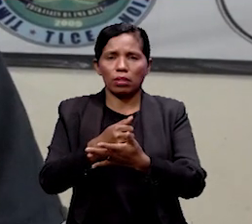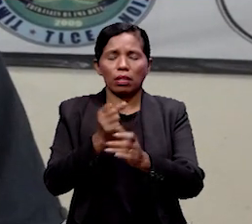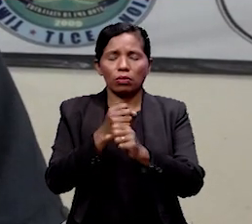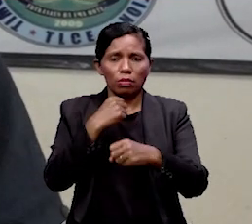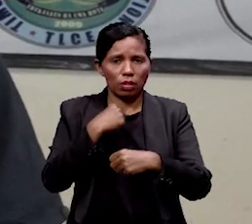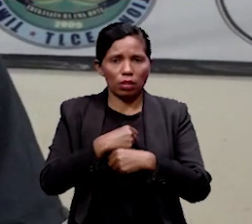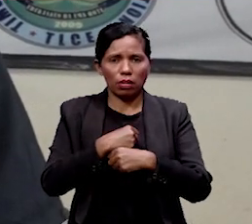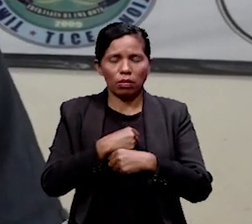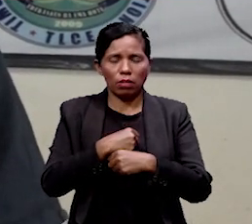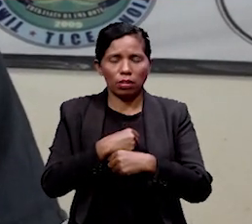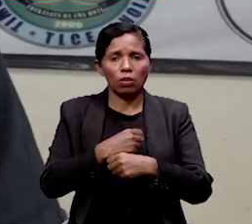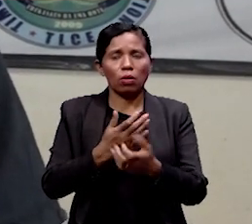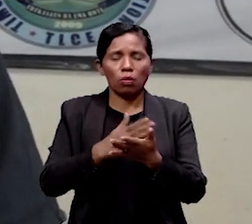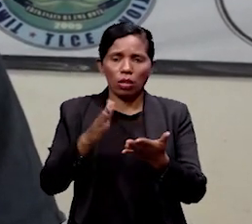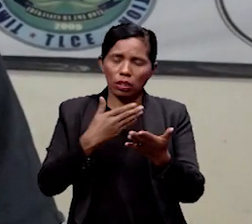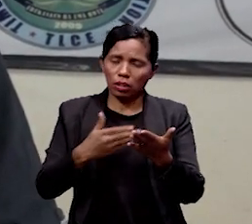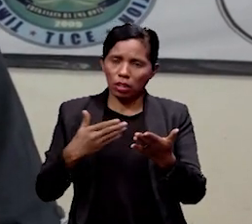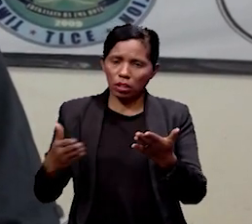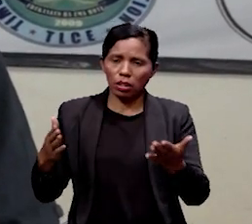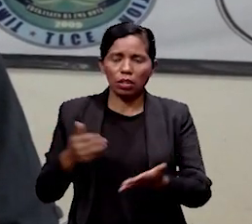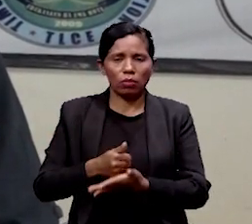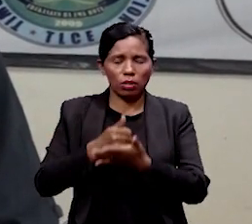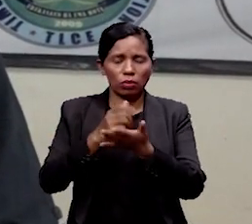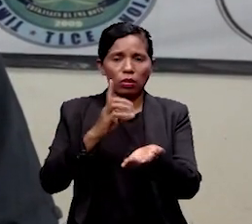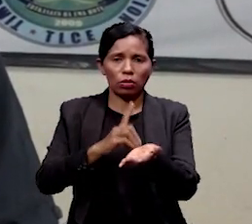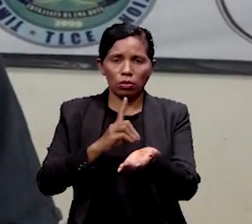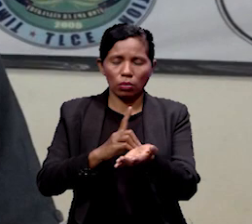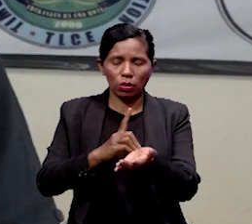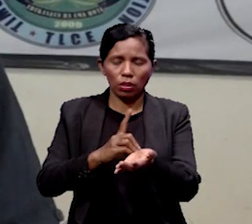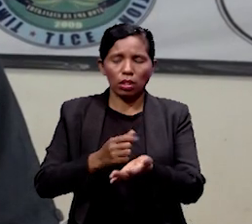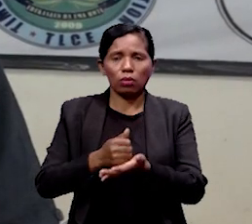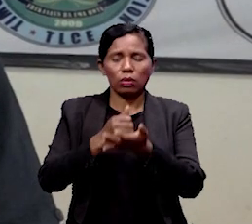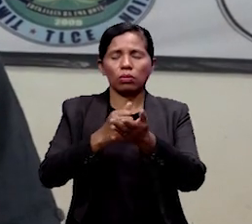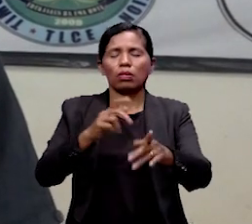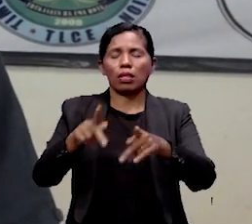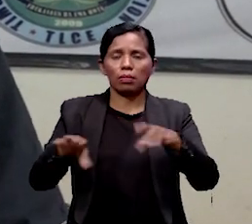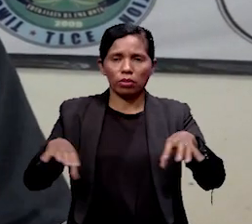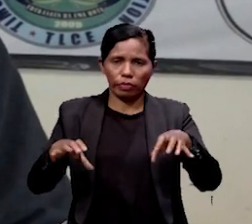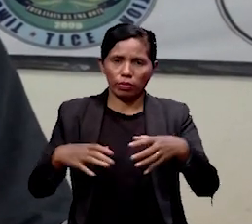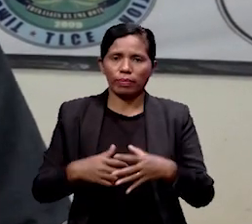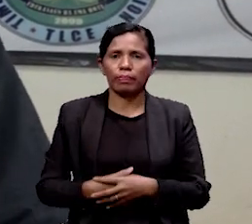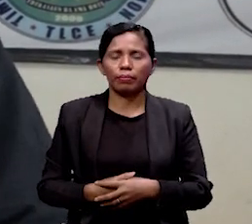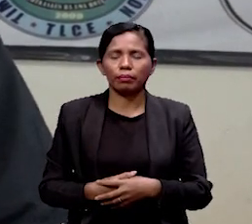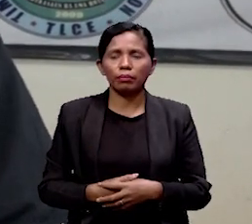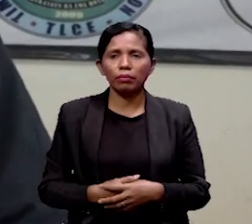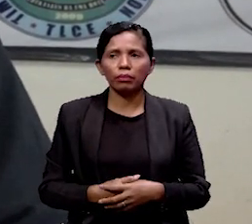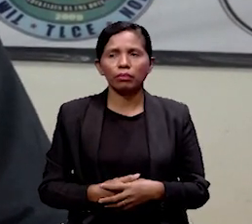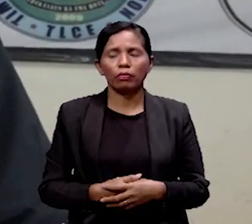o acesso ao equipamento será o apoio da linha profissional. do serviço do